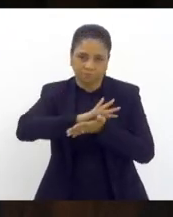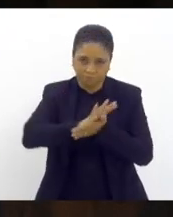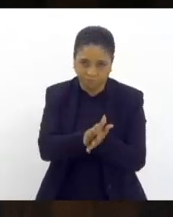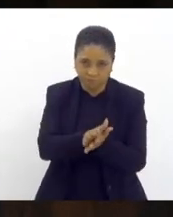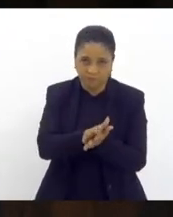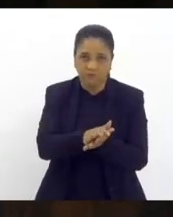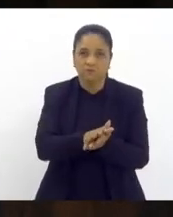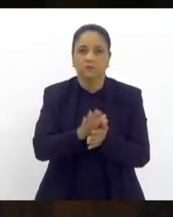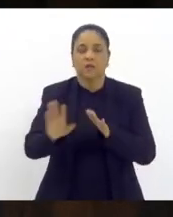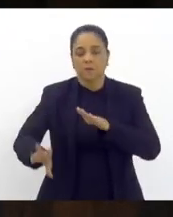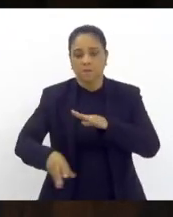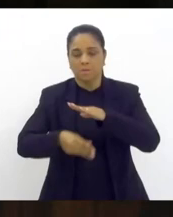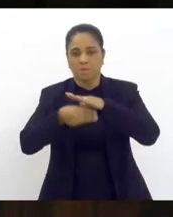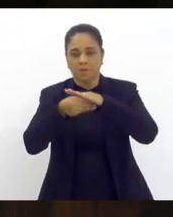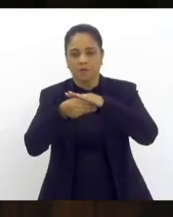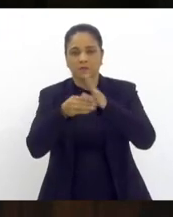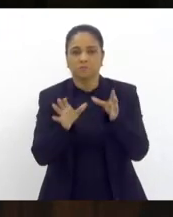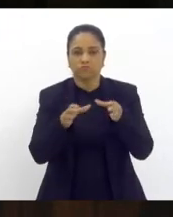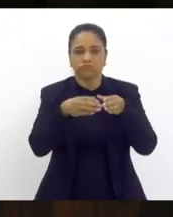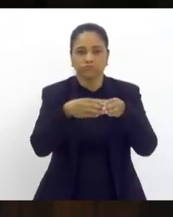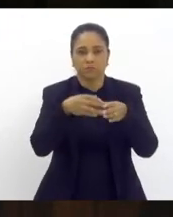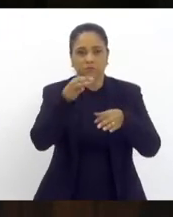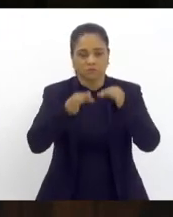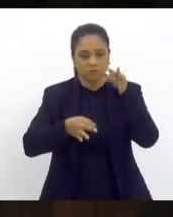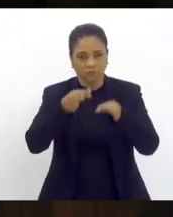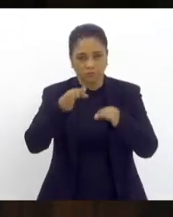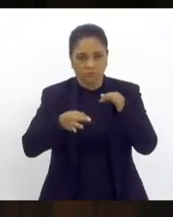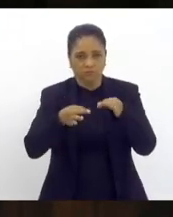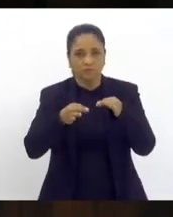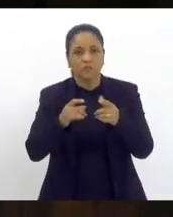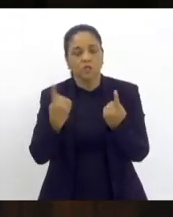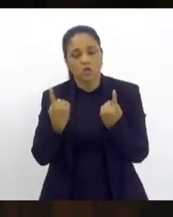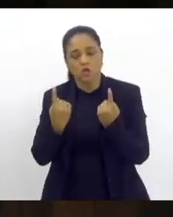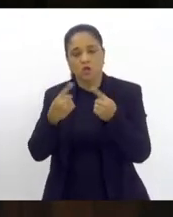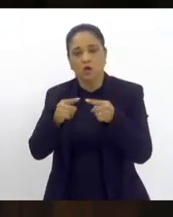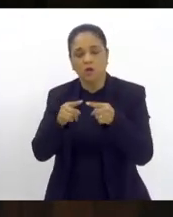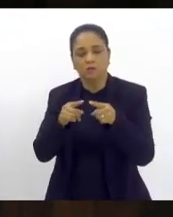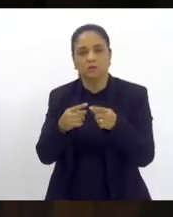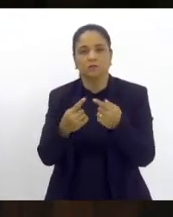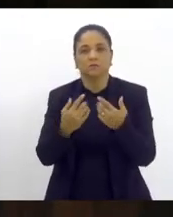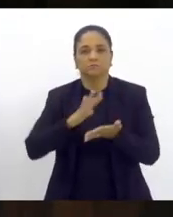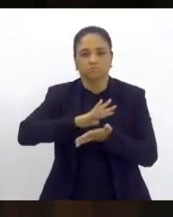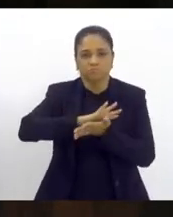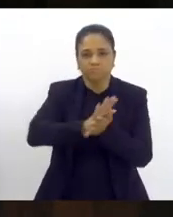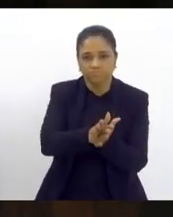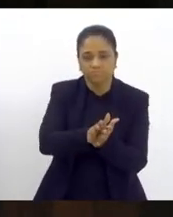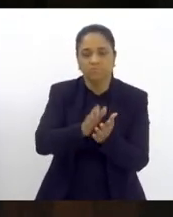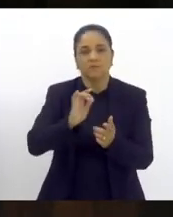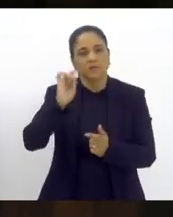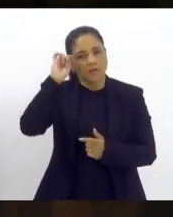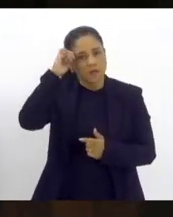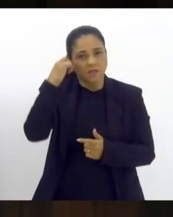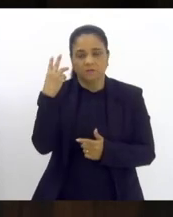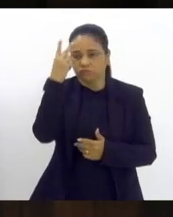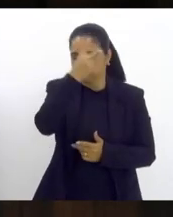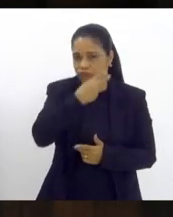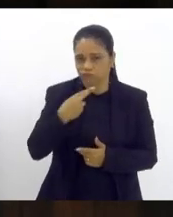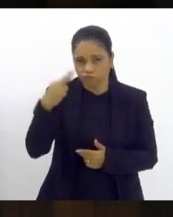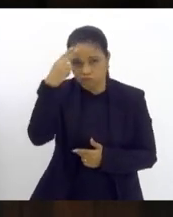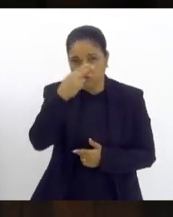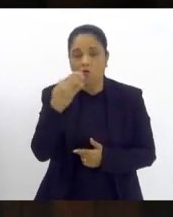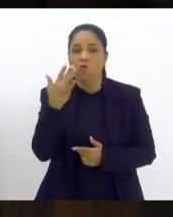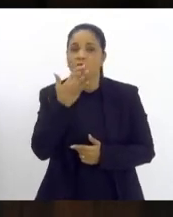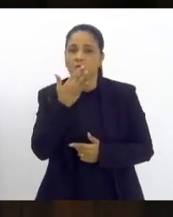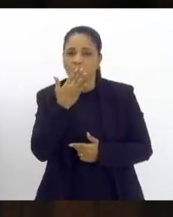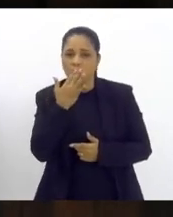de pareceres das comissões de Constituição e Justiça, de combate às discriminações, de preconceitos de raça, cor, etnia,